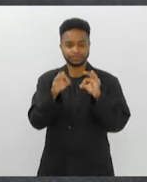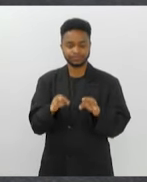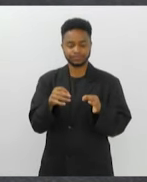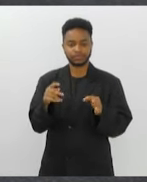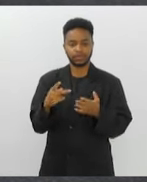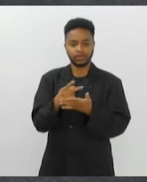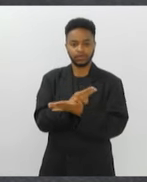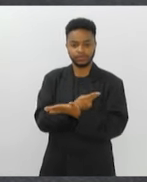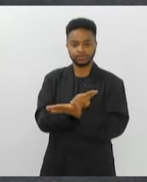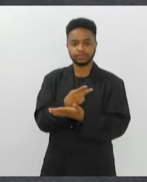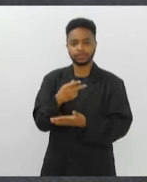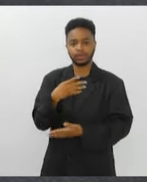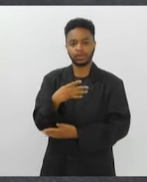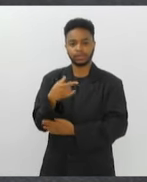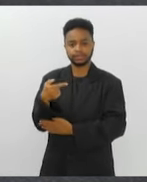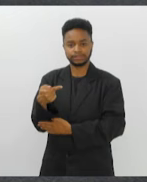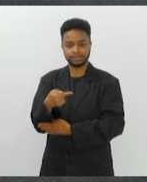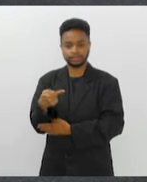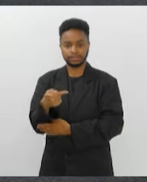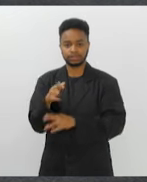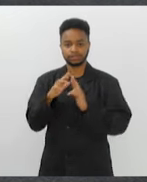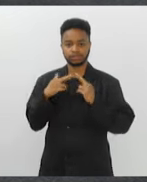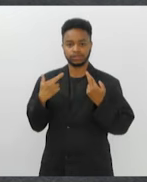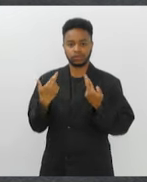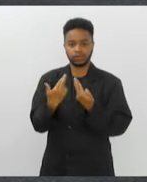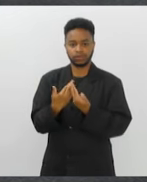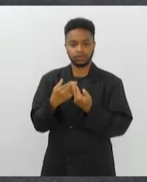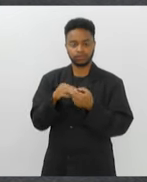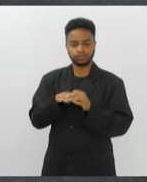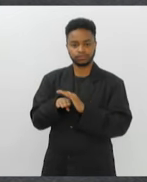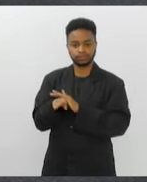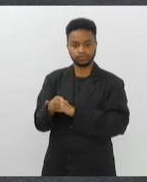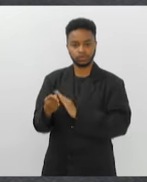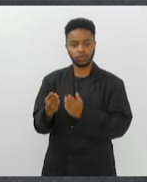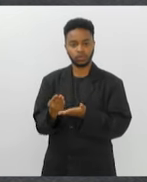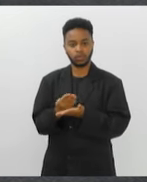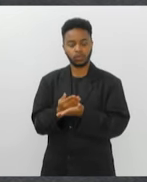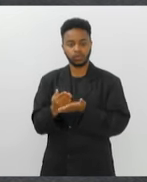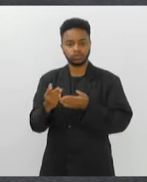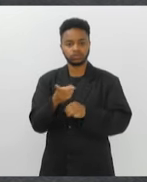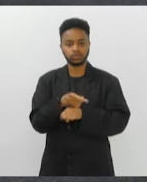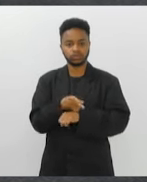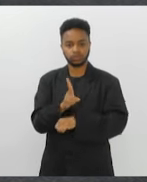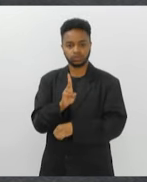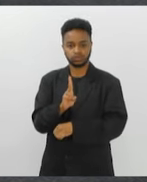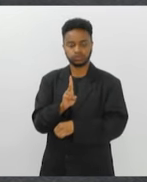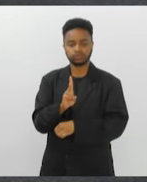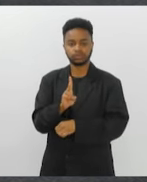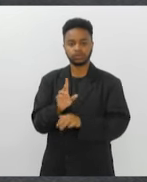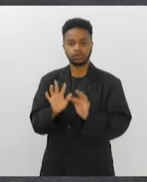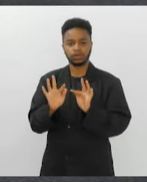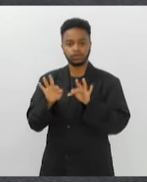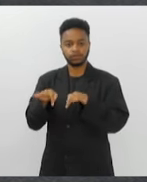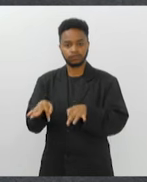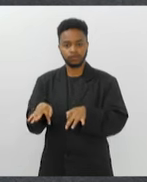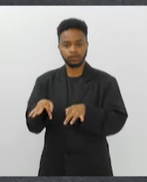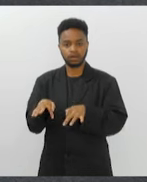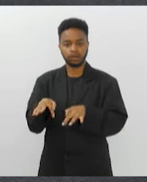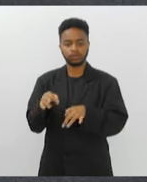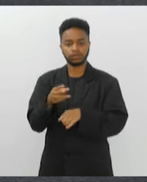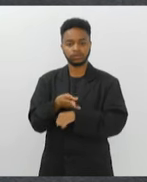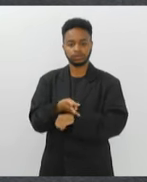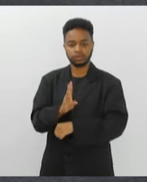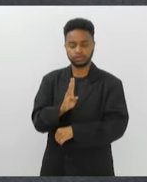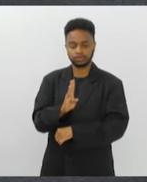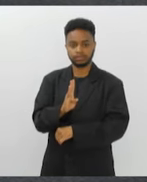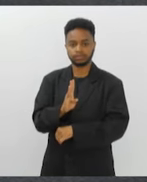na 47ª sessão ordinária, que, iniciada às 14 horas, foi encerrada às